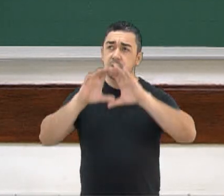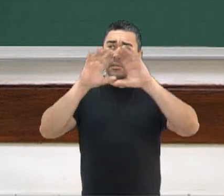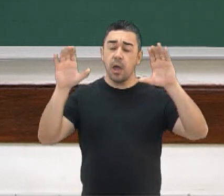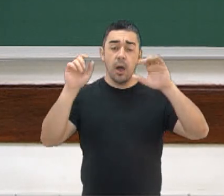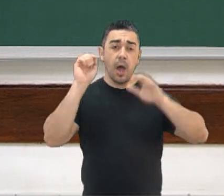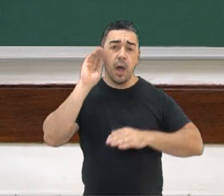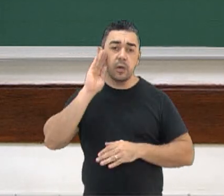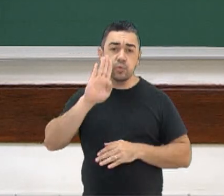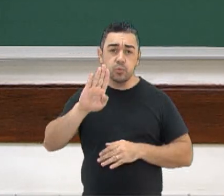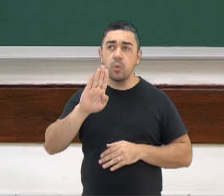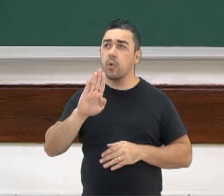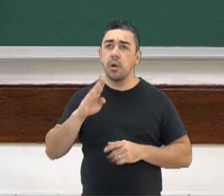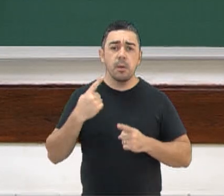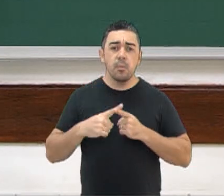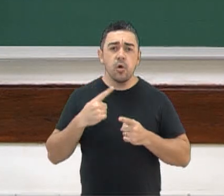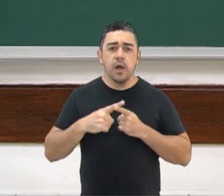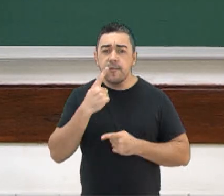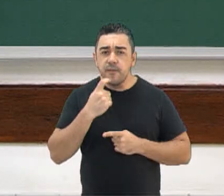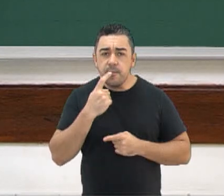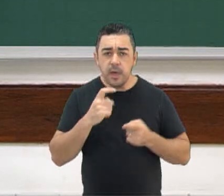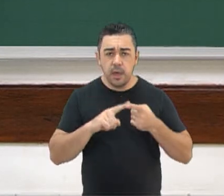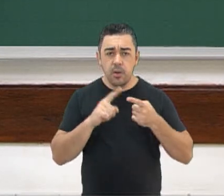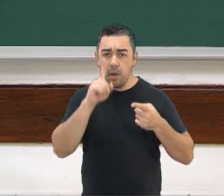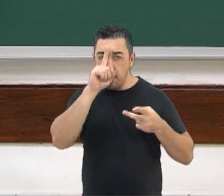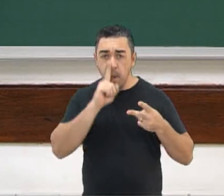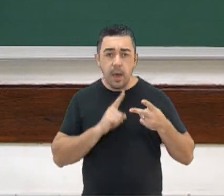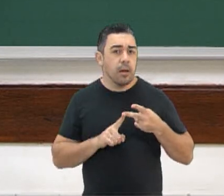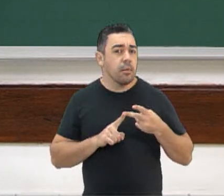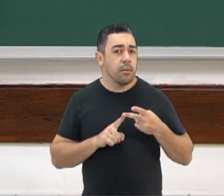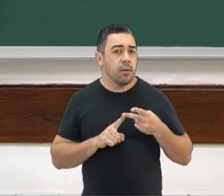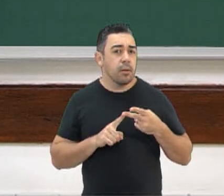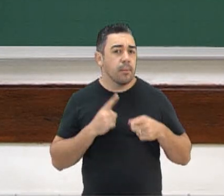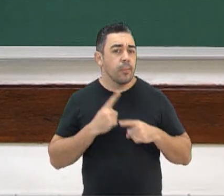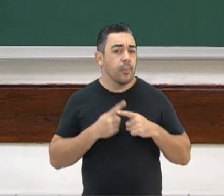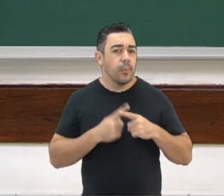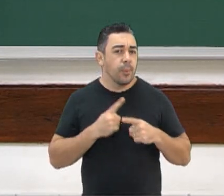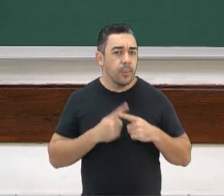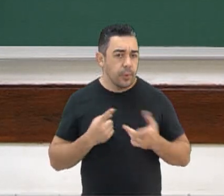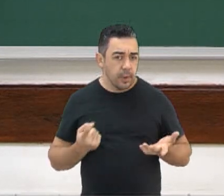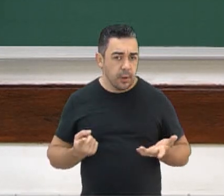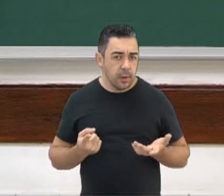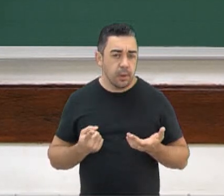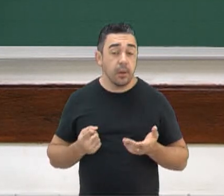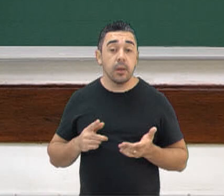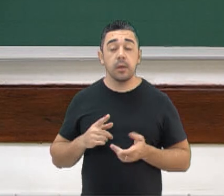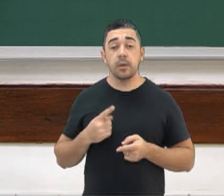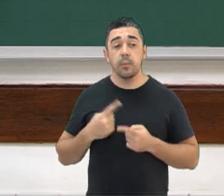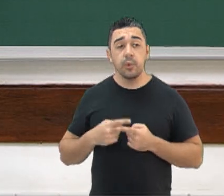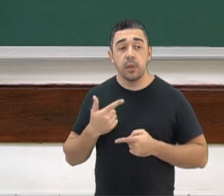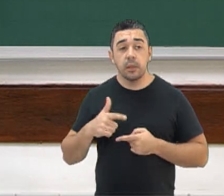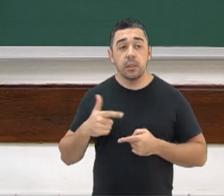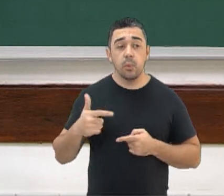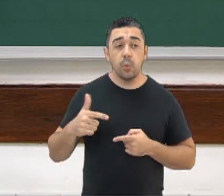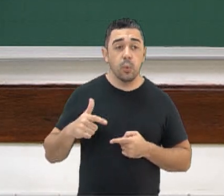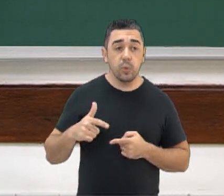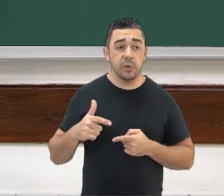representado de vermelho e amarelo? Por que é que não há